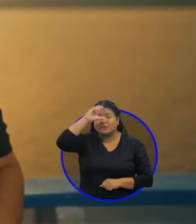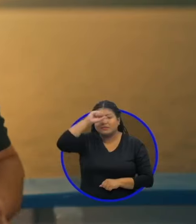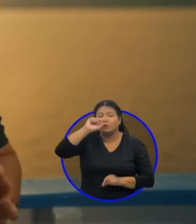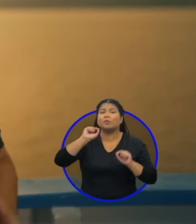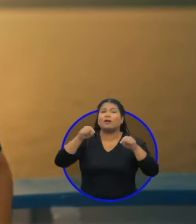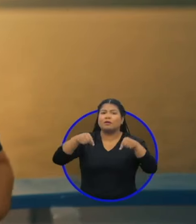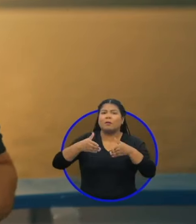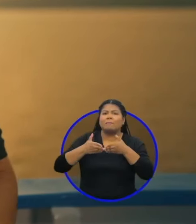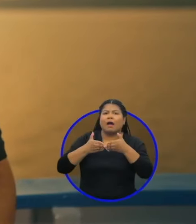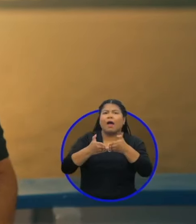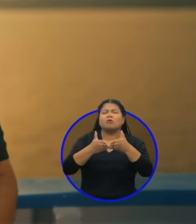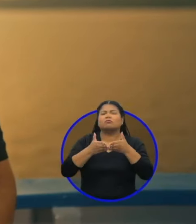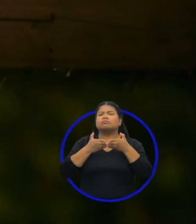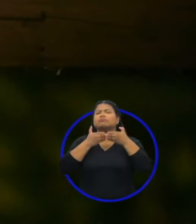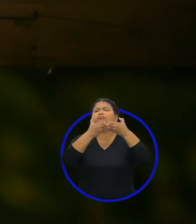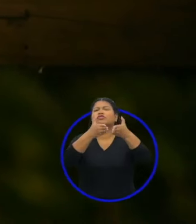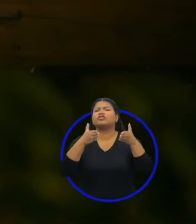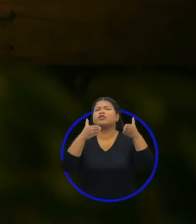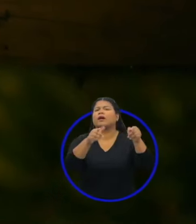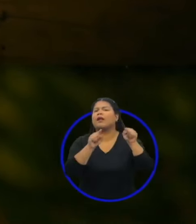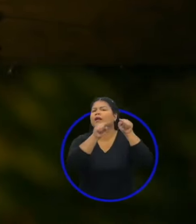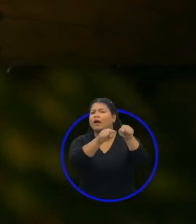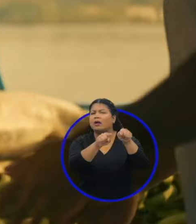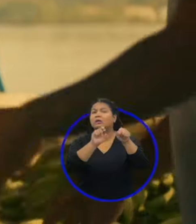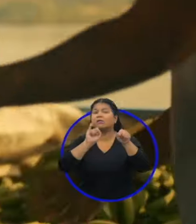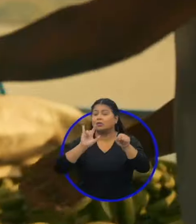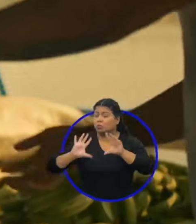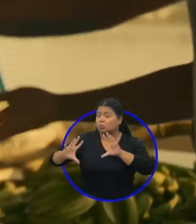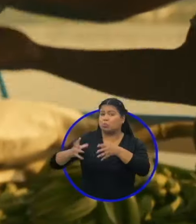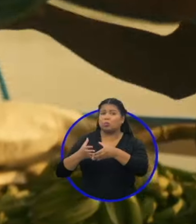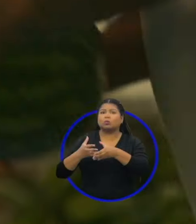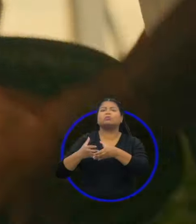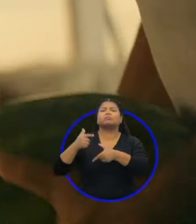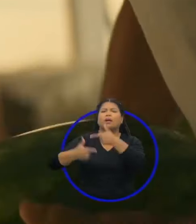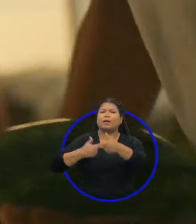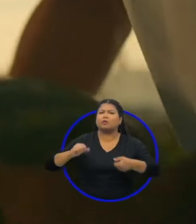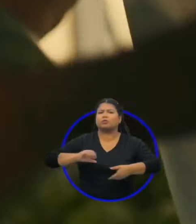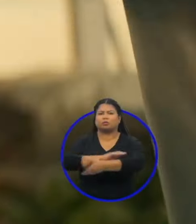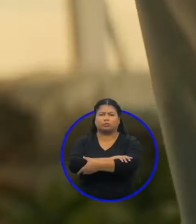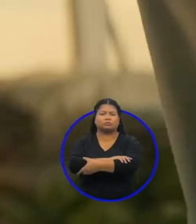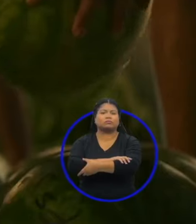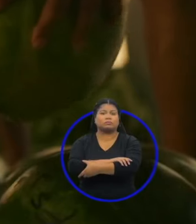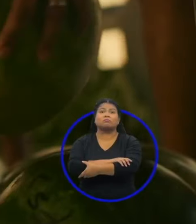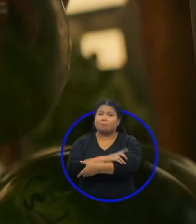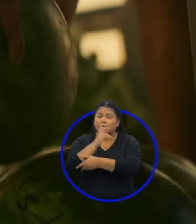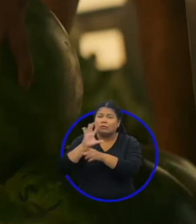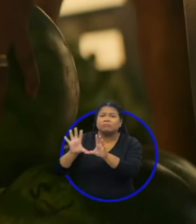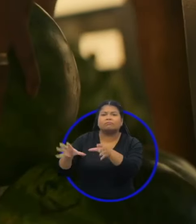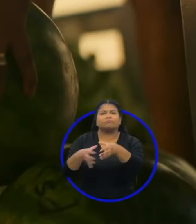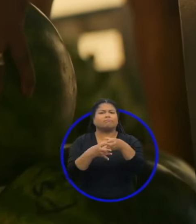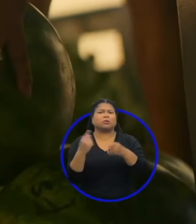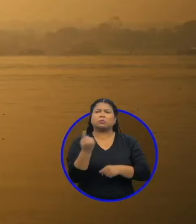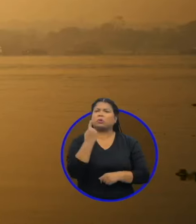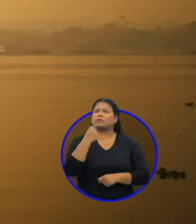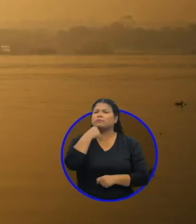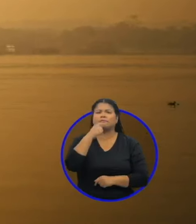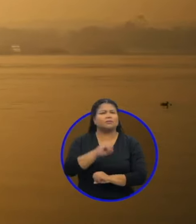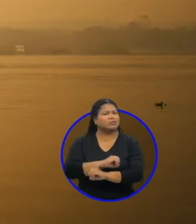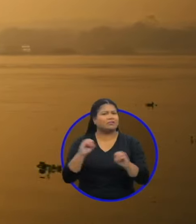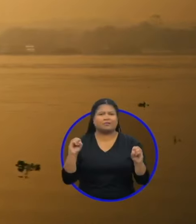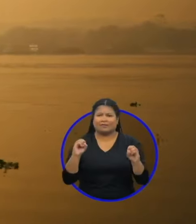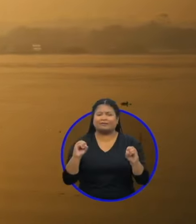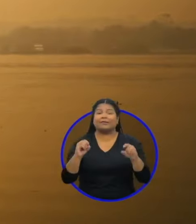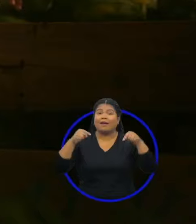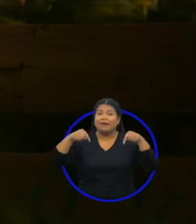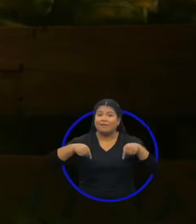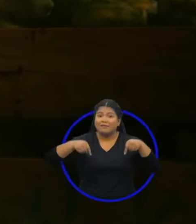Aprendi que o barco só chega no destino quando todos trabalham juntos. O barco é um projeto coletivo. Ninguém faz nada